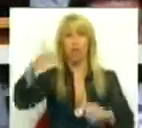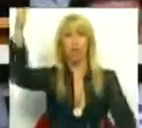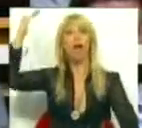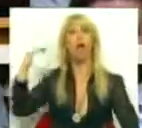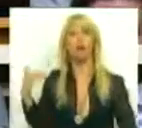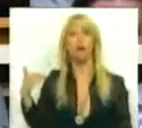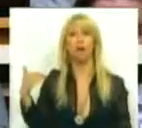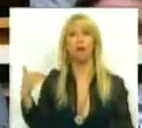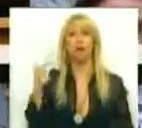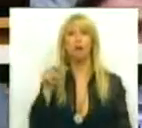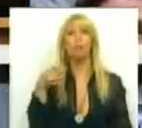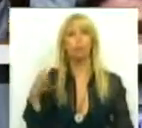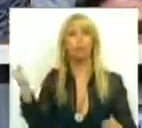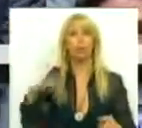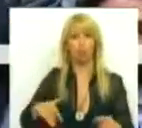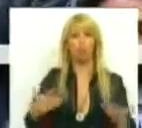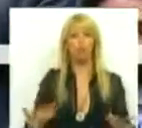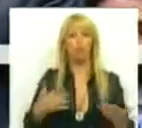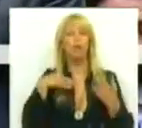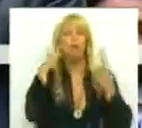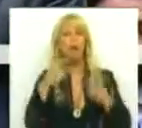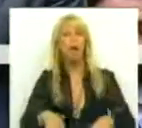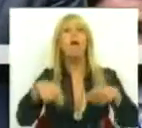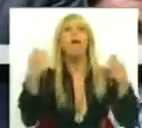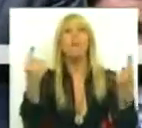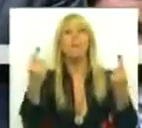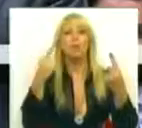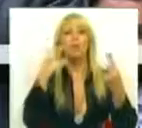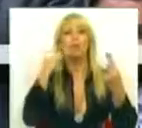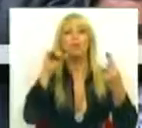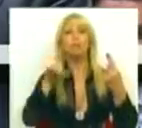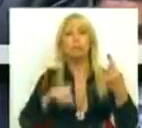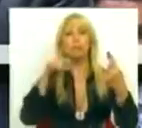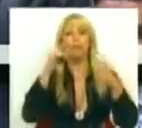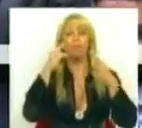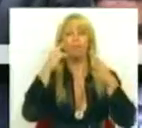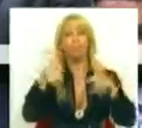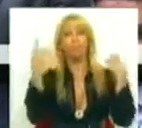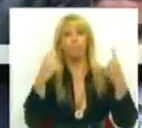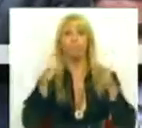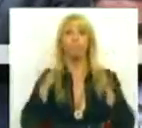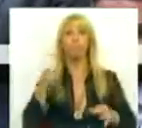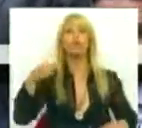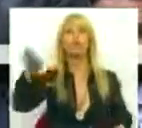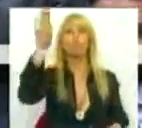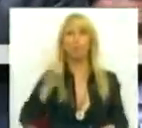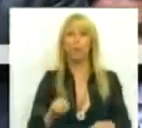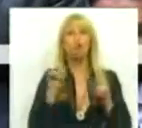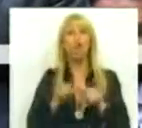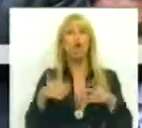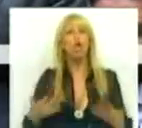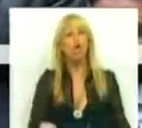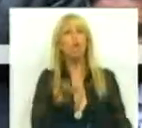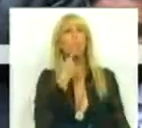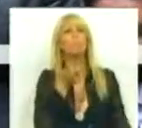orientação no caminho político de afirmação do Partido Socialista. E hoje percebemos que já está mesmo a